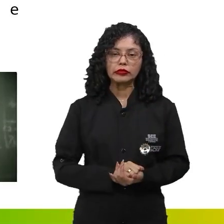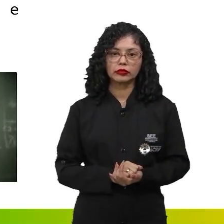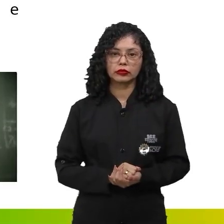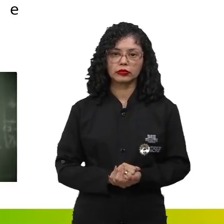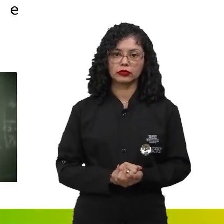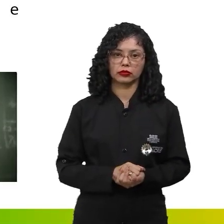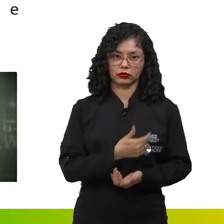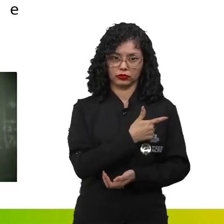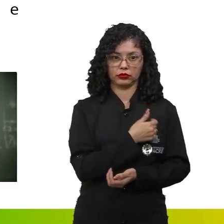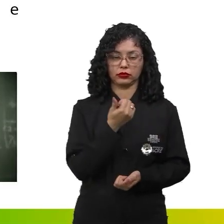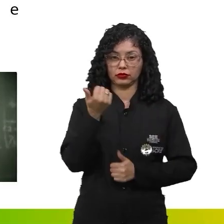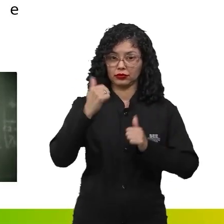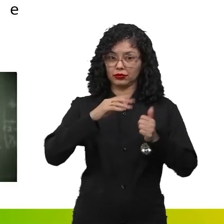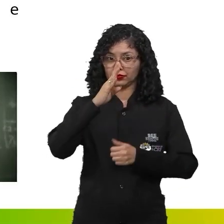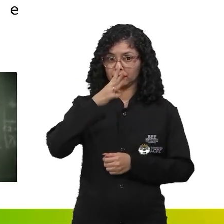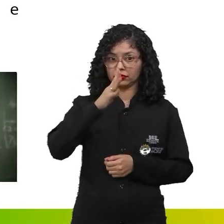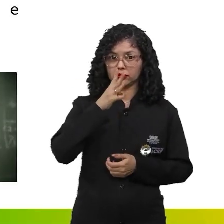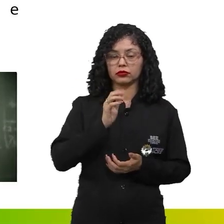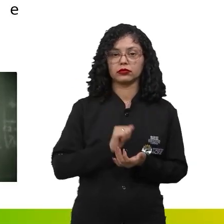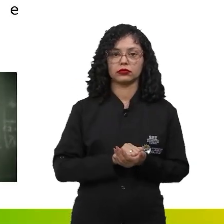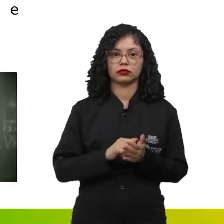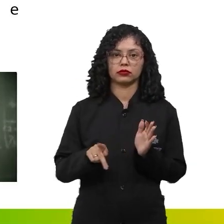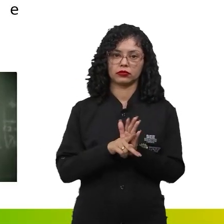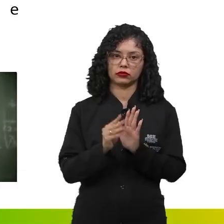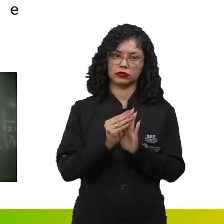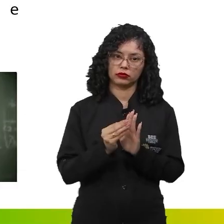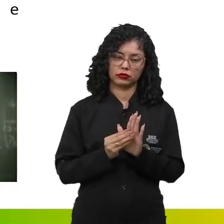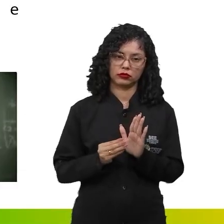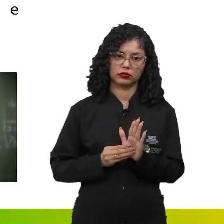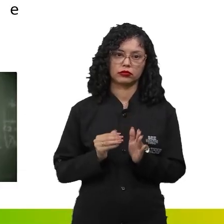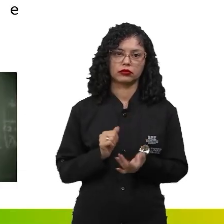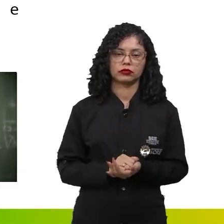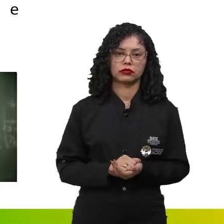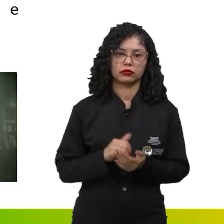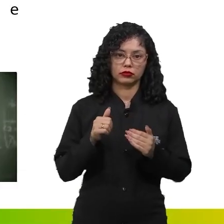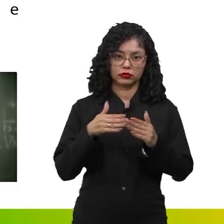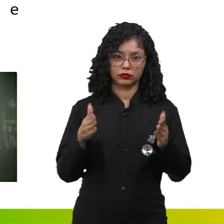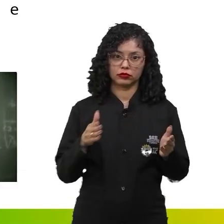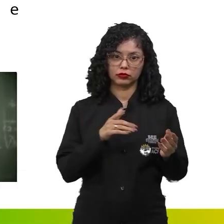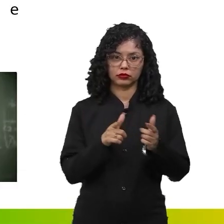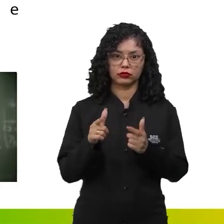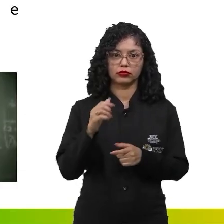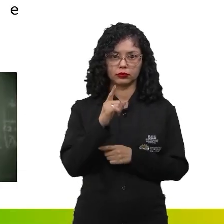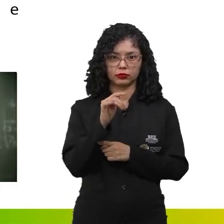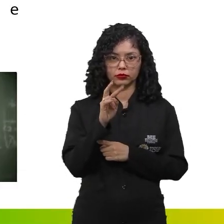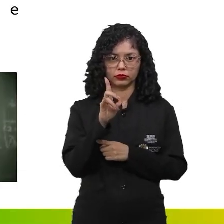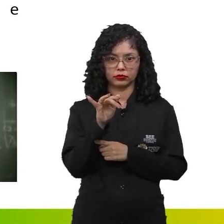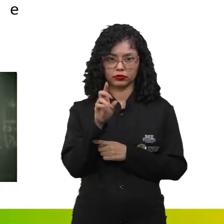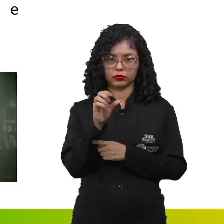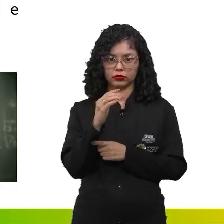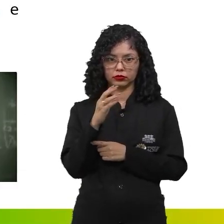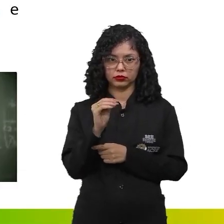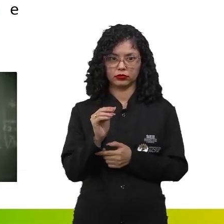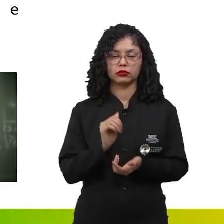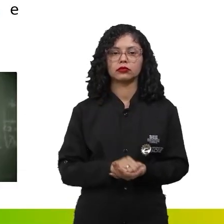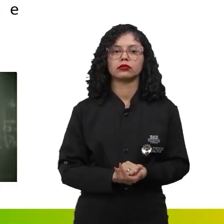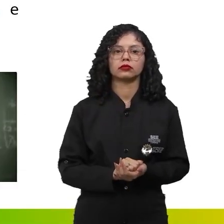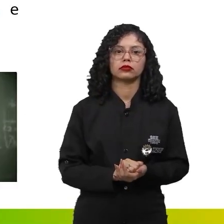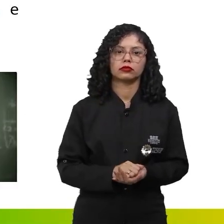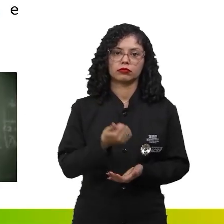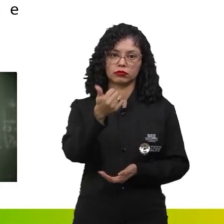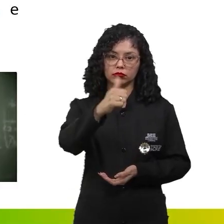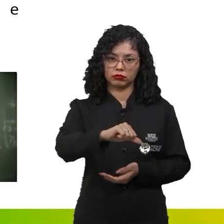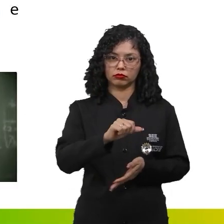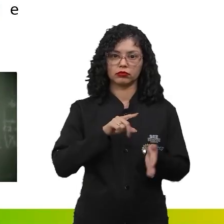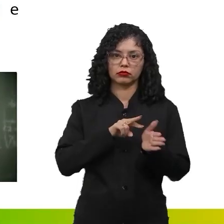as pessoas de avaliar criticamente fontes e dados. E isso abre espaço para pseudociência